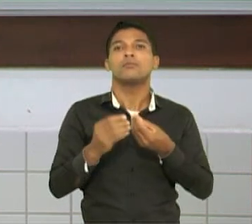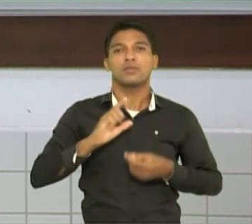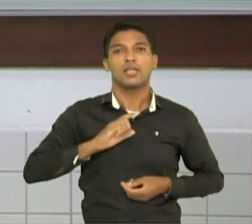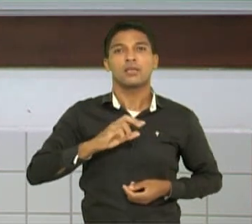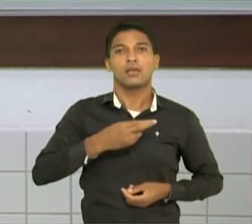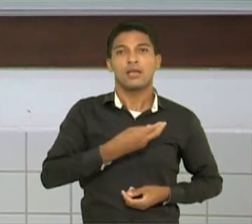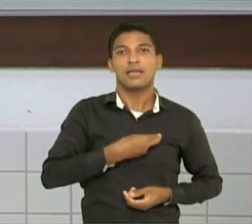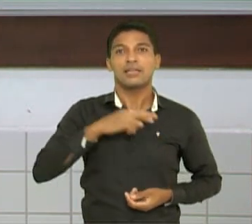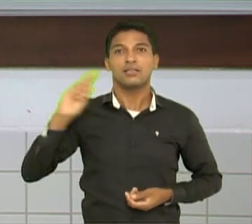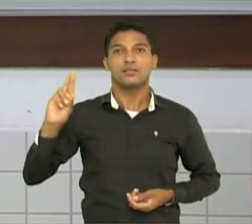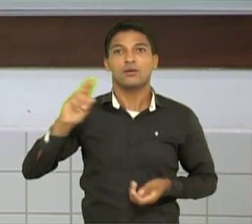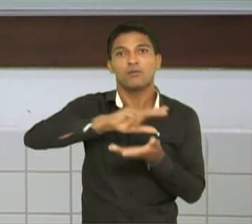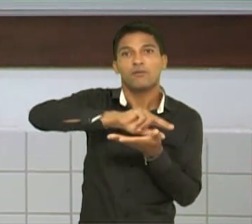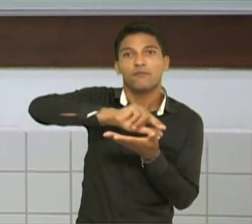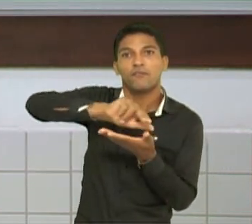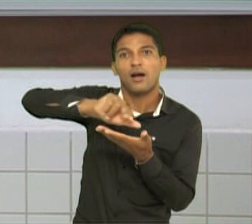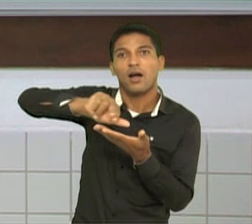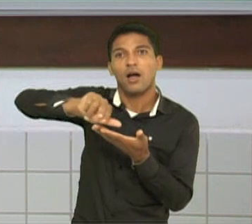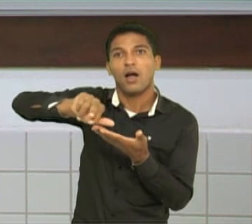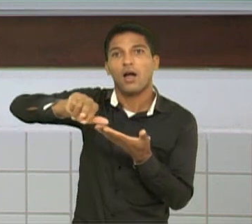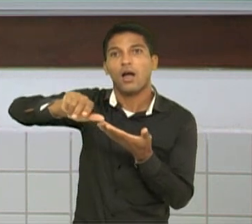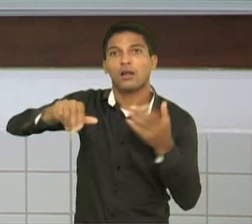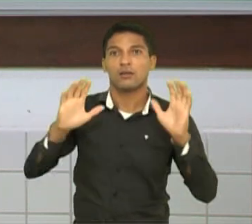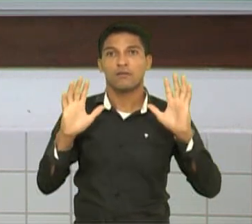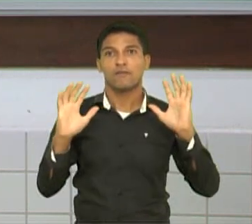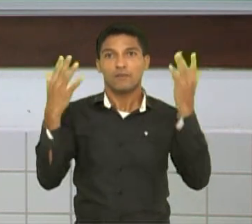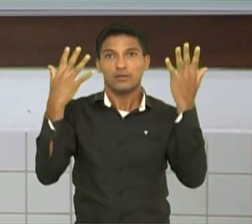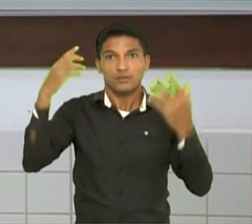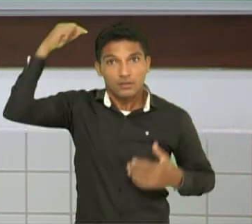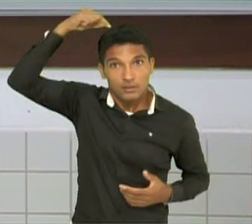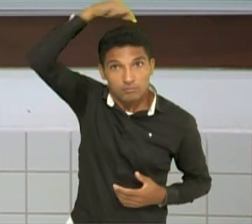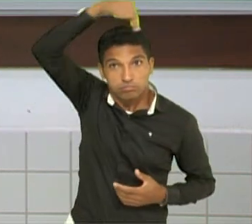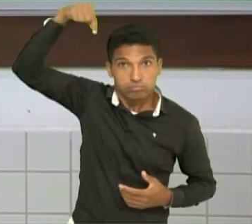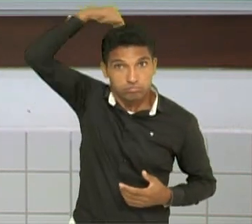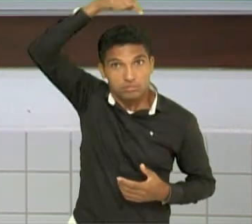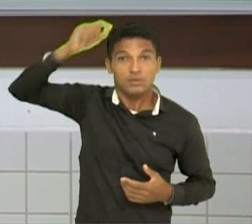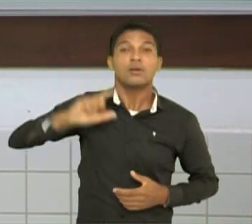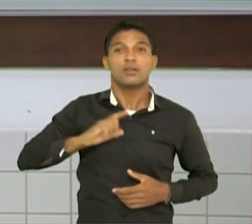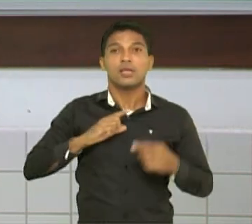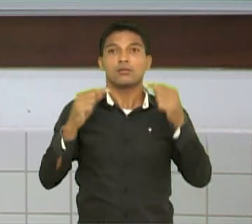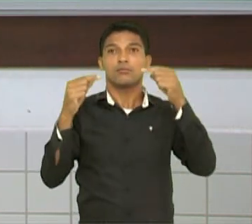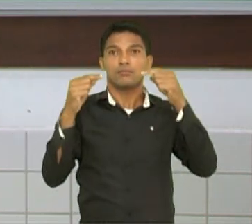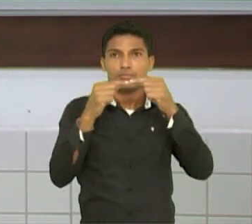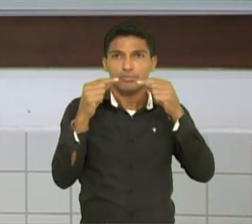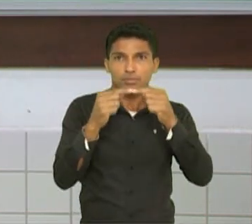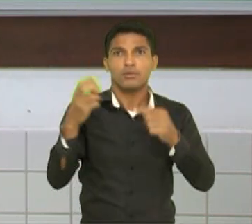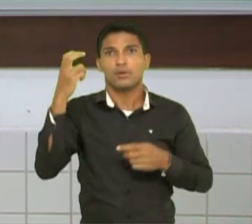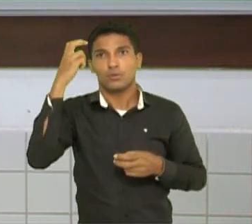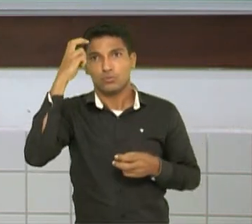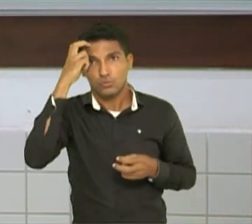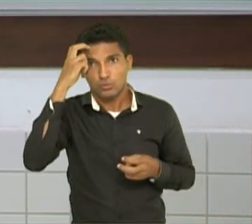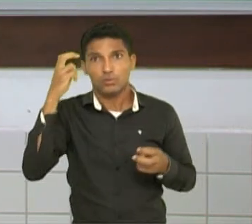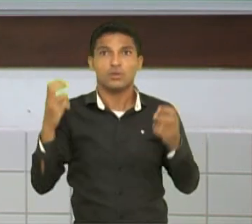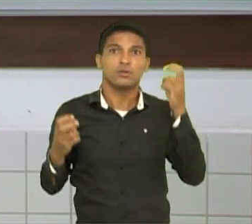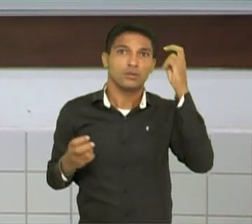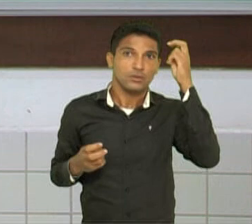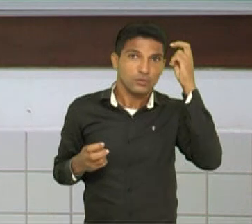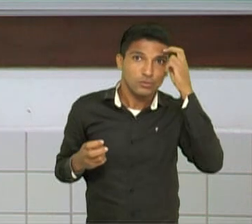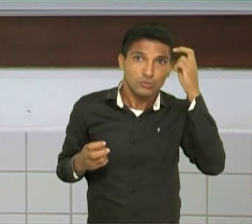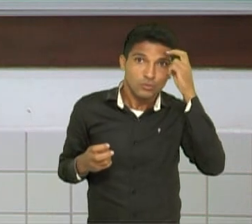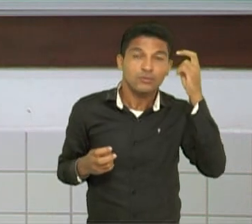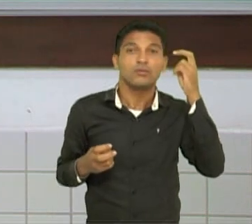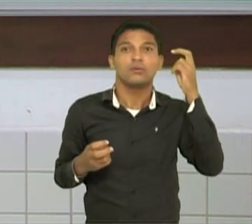sagradas estão ligadas com a cultura, com a diversidade religiosa, como elas são parte do patrimônio, da riqueza histórica